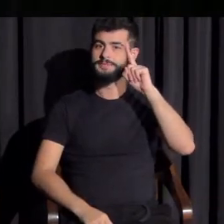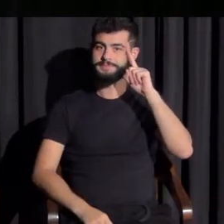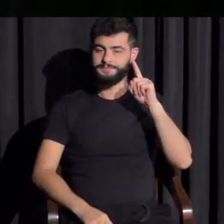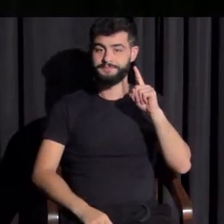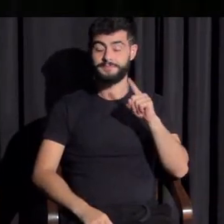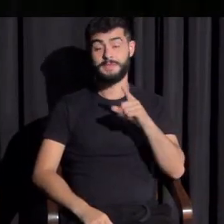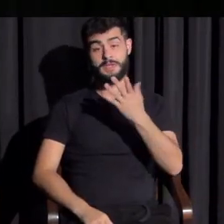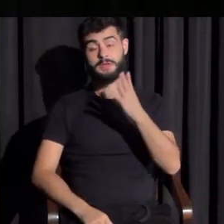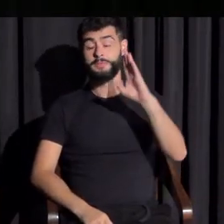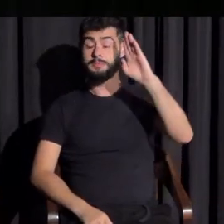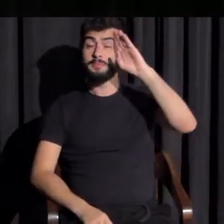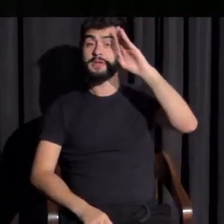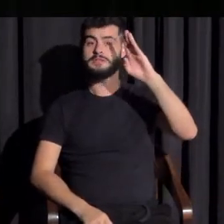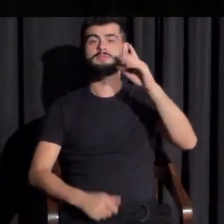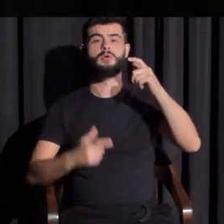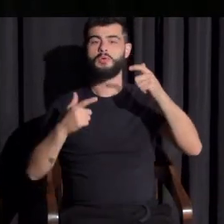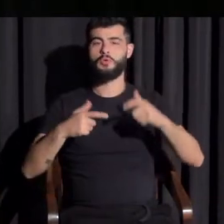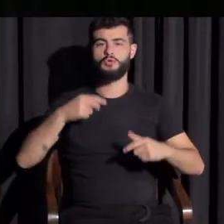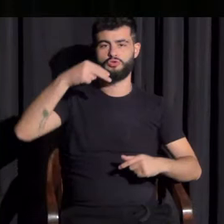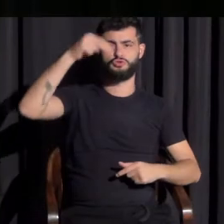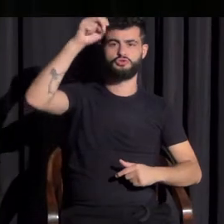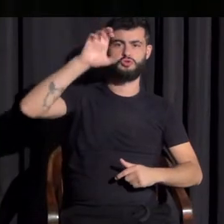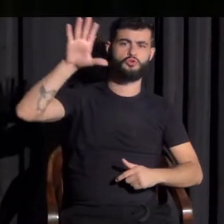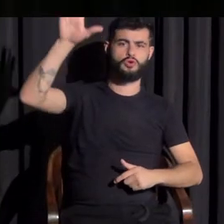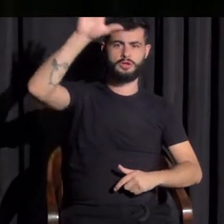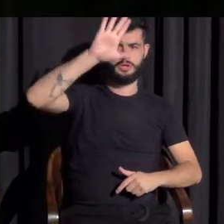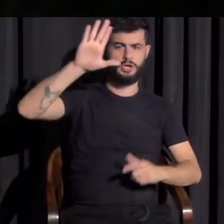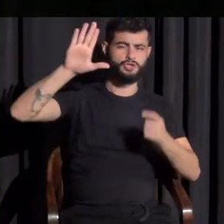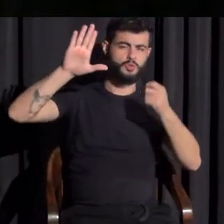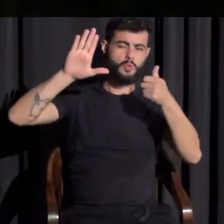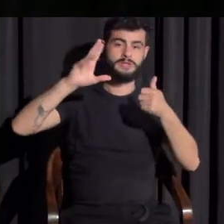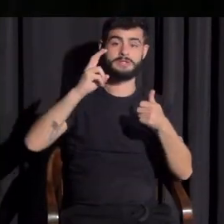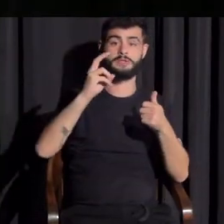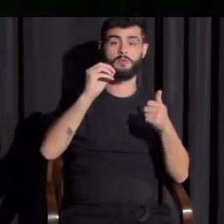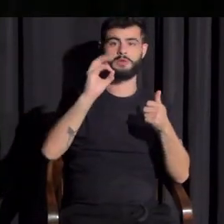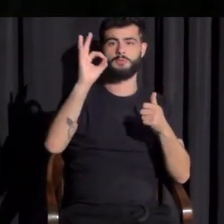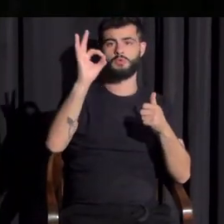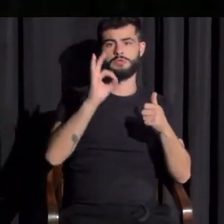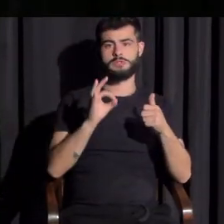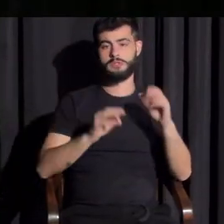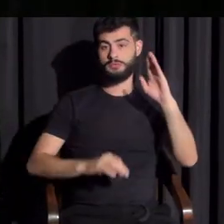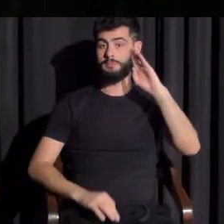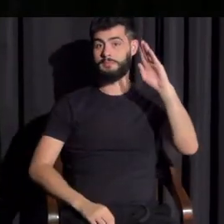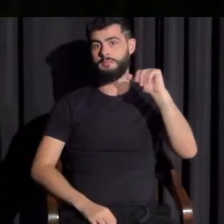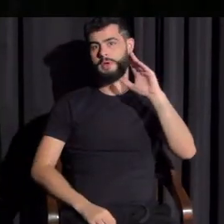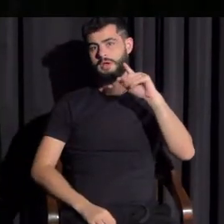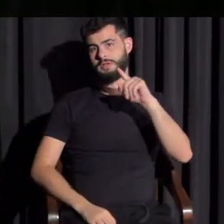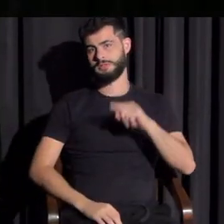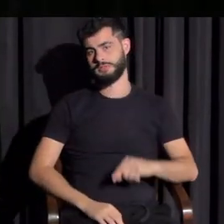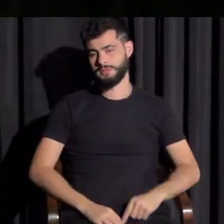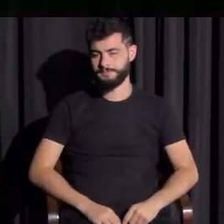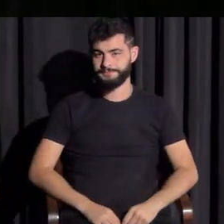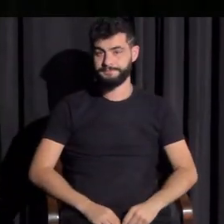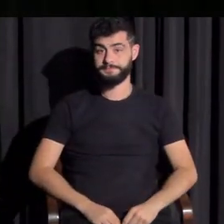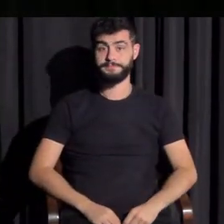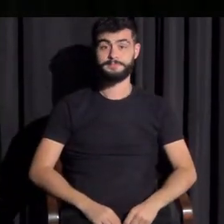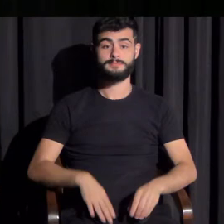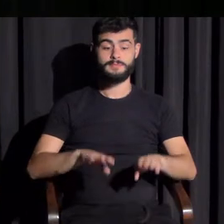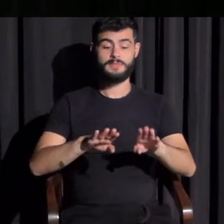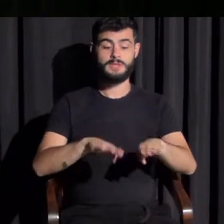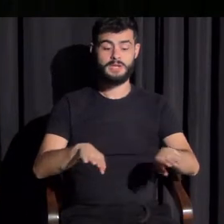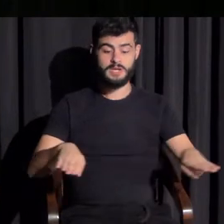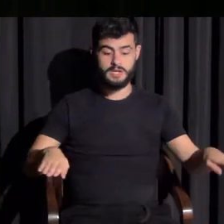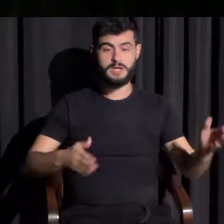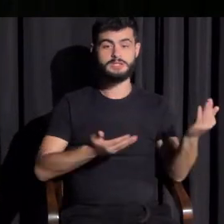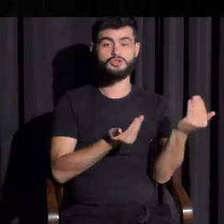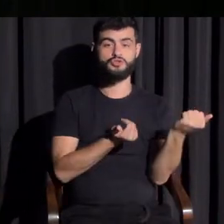Nordeste concentra quase 50% dessas mortes de crianças. As crianças e os adolescentes foram os